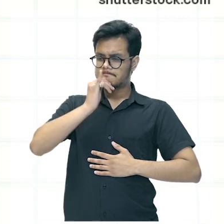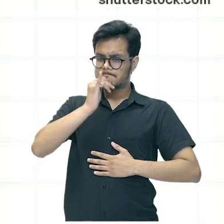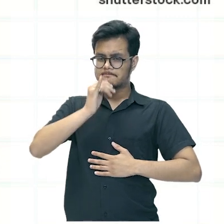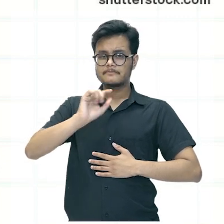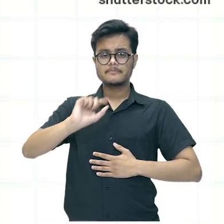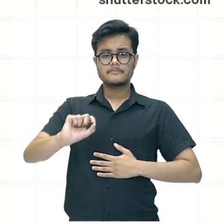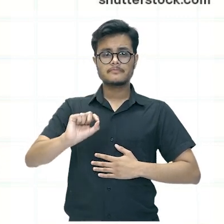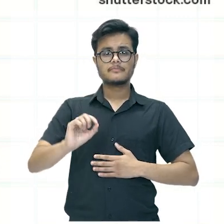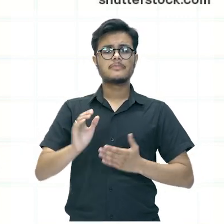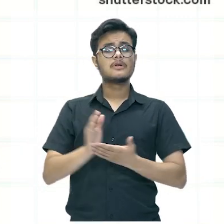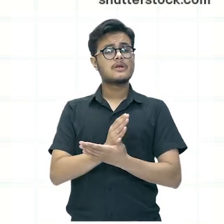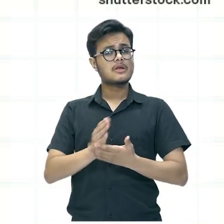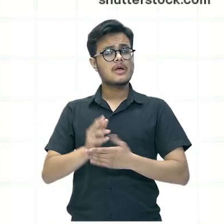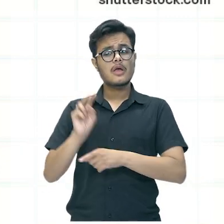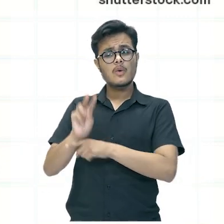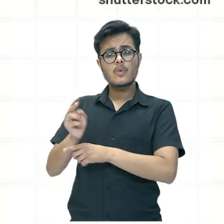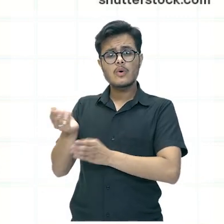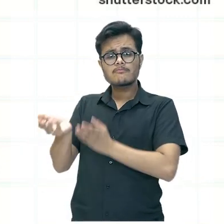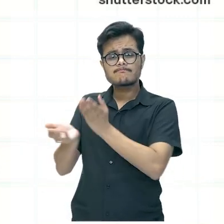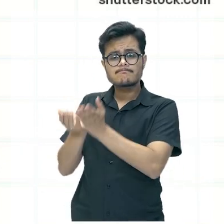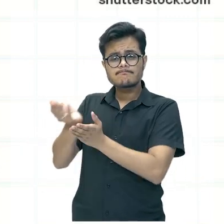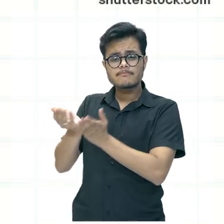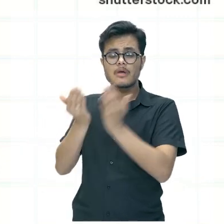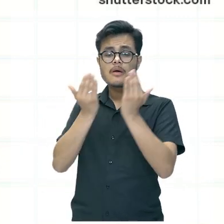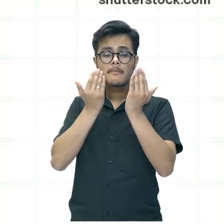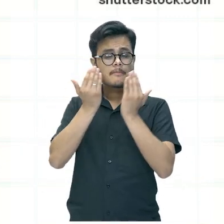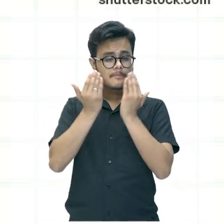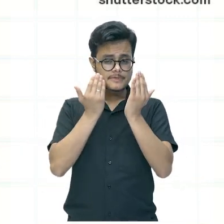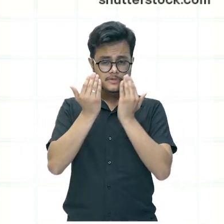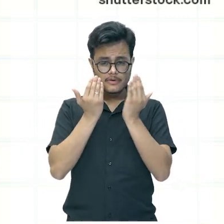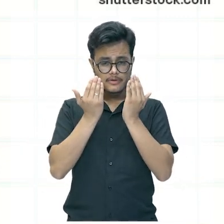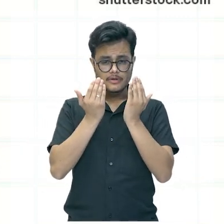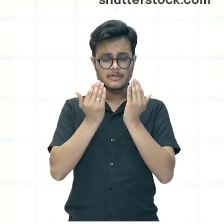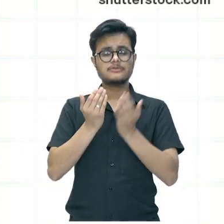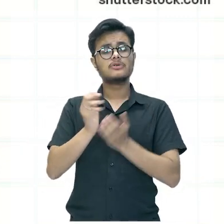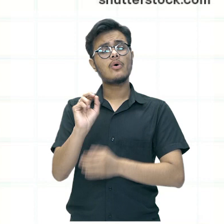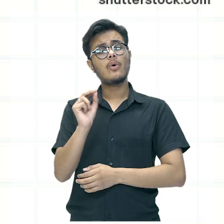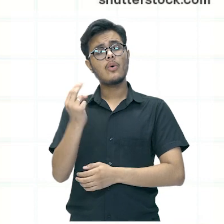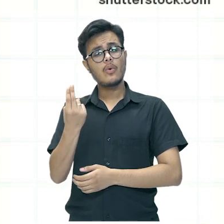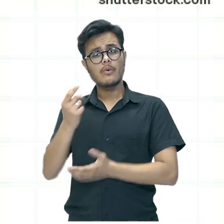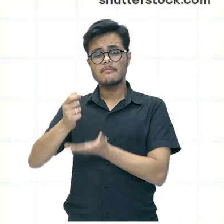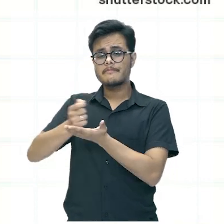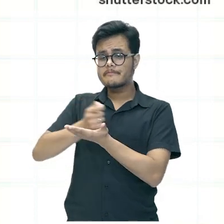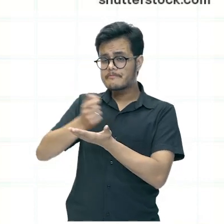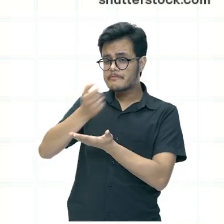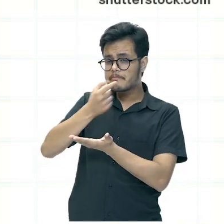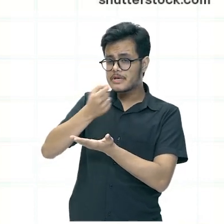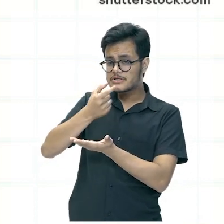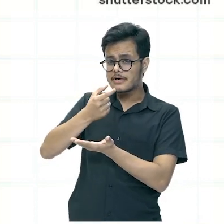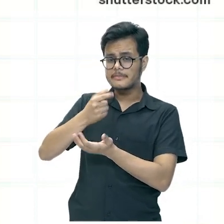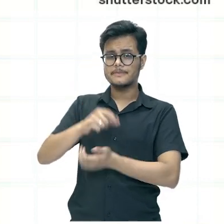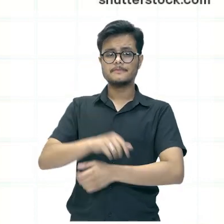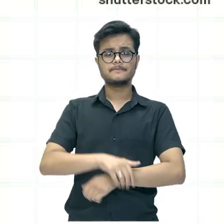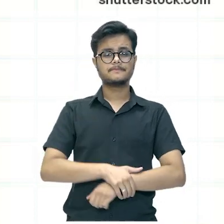amenizam com o tratamento, como, por exemplo, ó, medication,